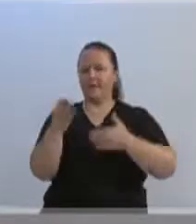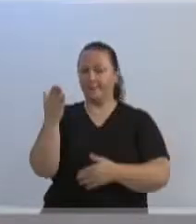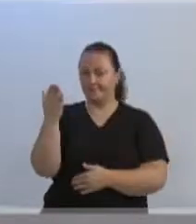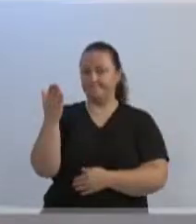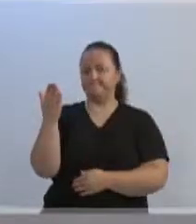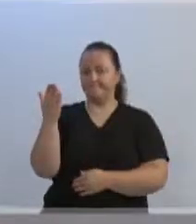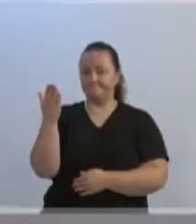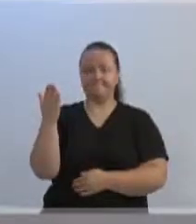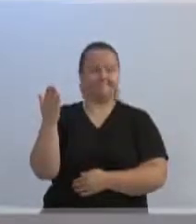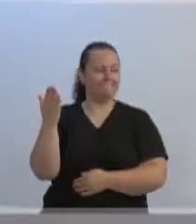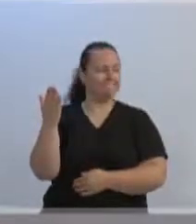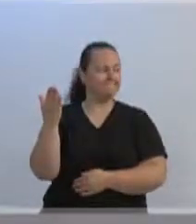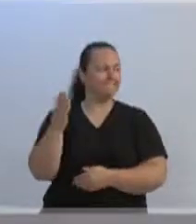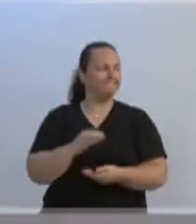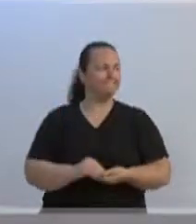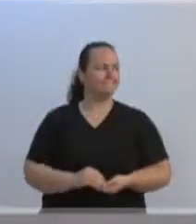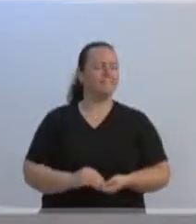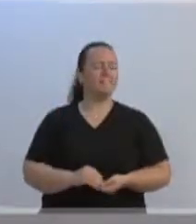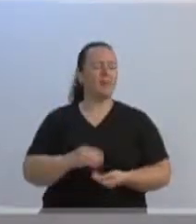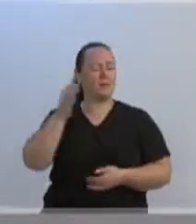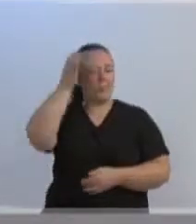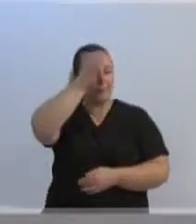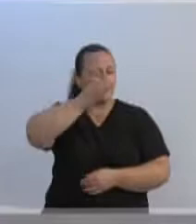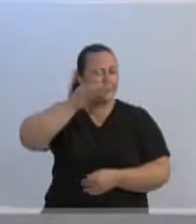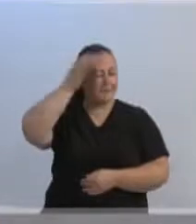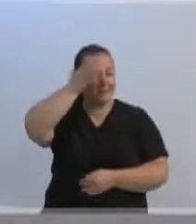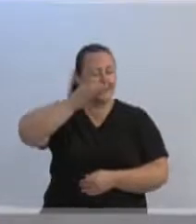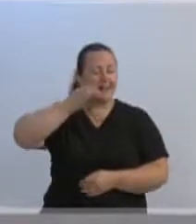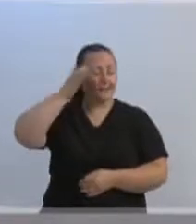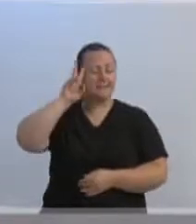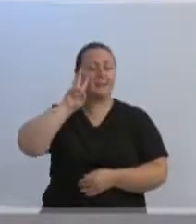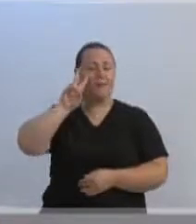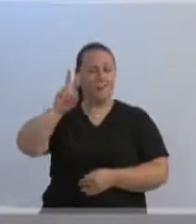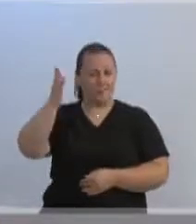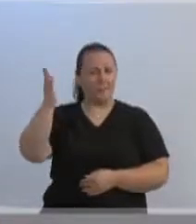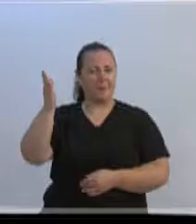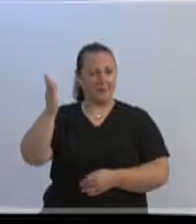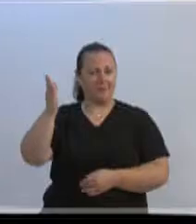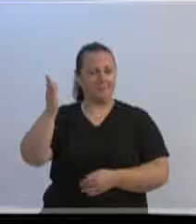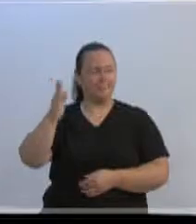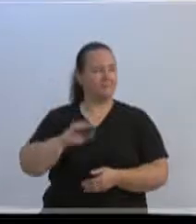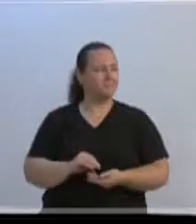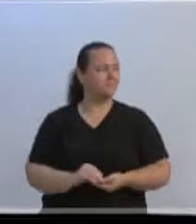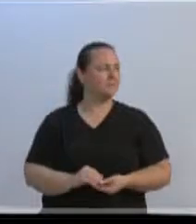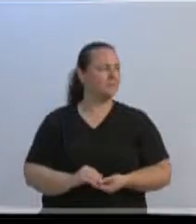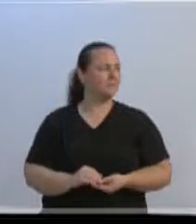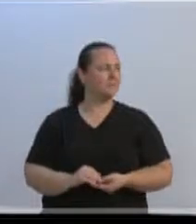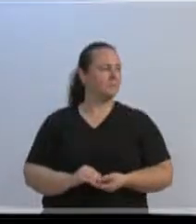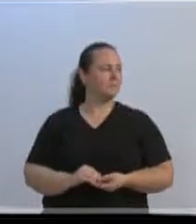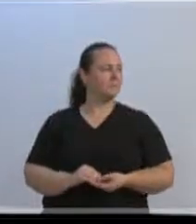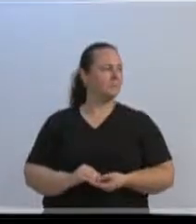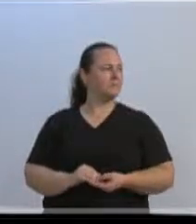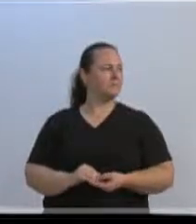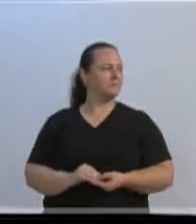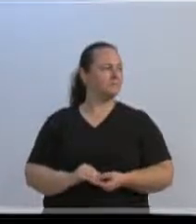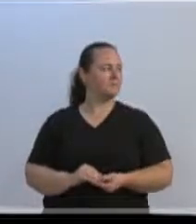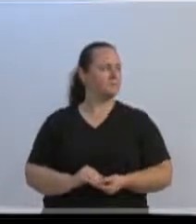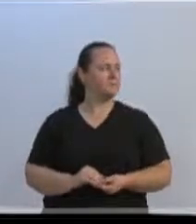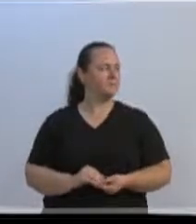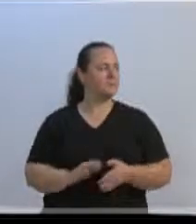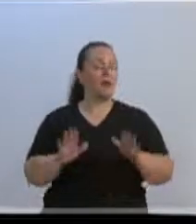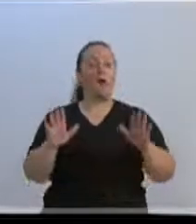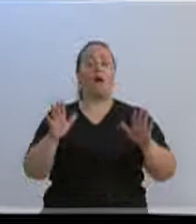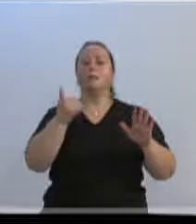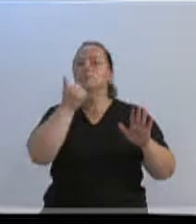rodoviária só um pouco de bom senso começar a olhar por favor isto puder fazer essa gentileza só para mostrar essa é a nossa rodoviária o patamar